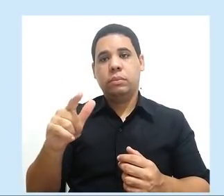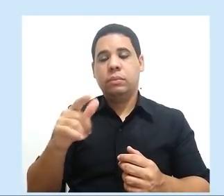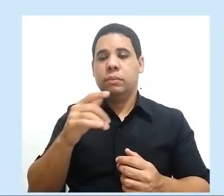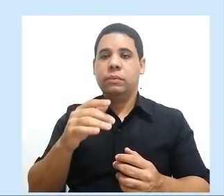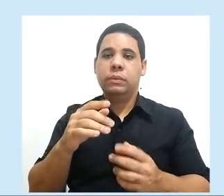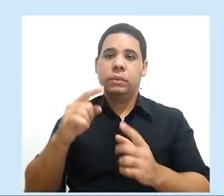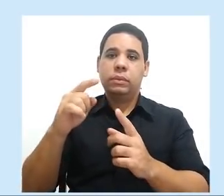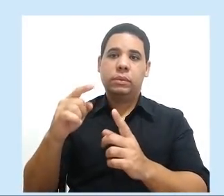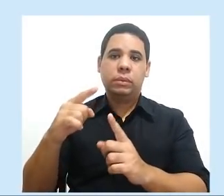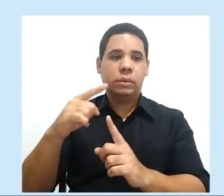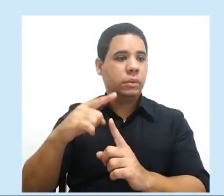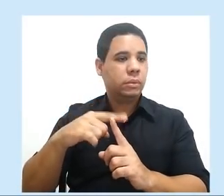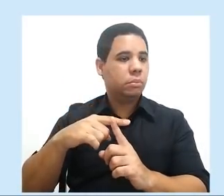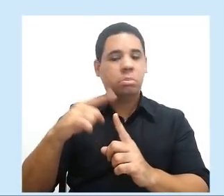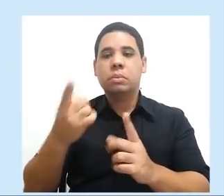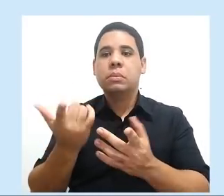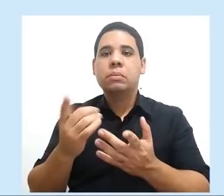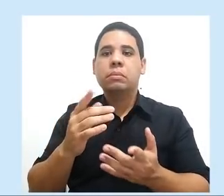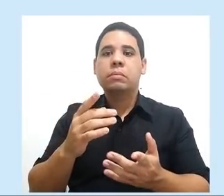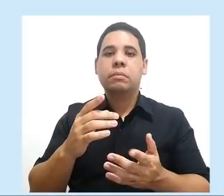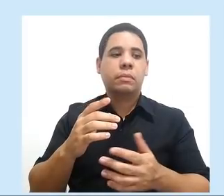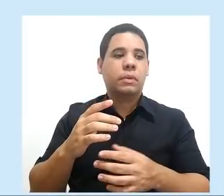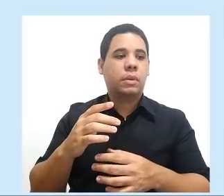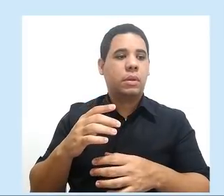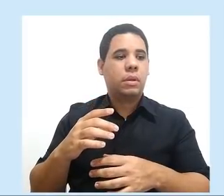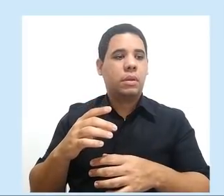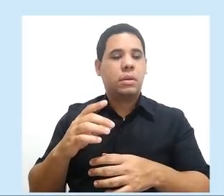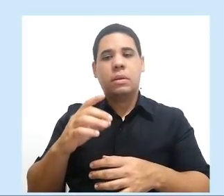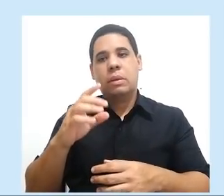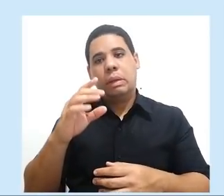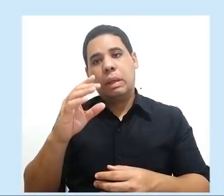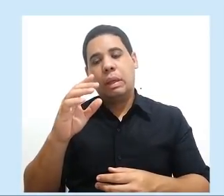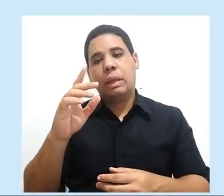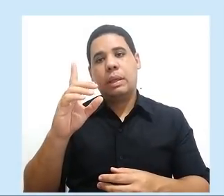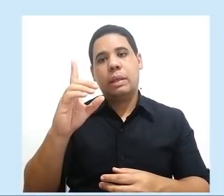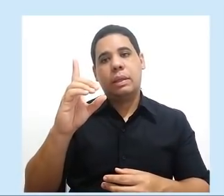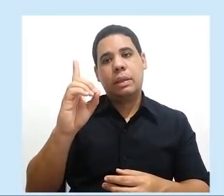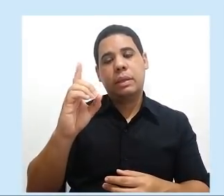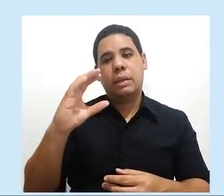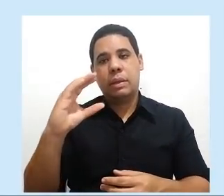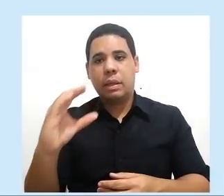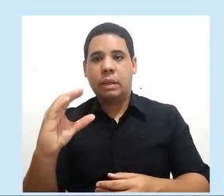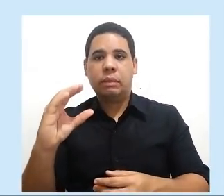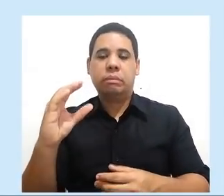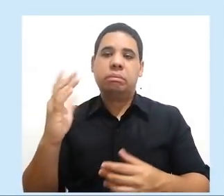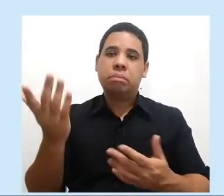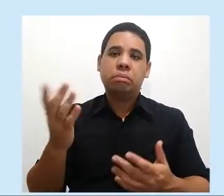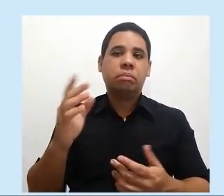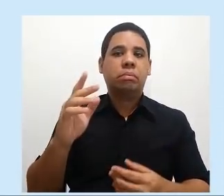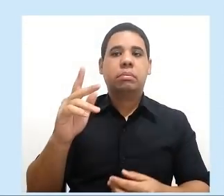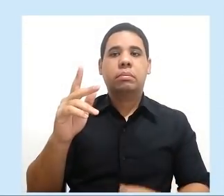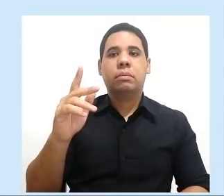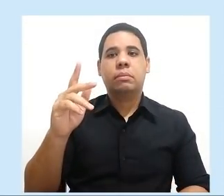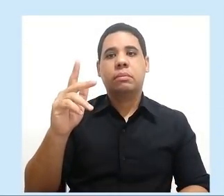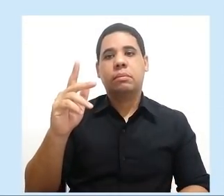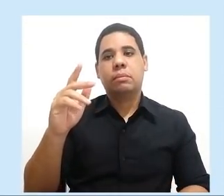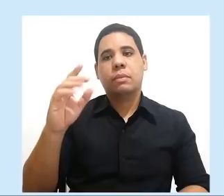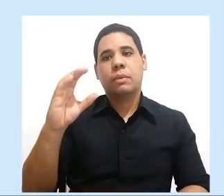o grama, decigrama, centigrama, miligrama, quilograma, hectograma,